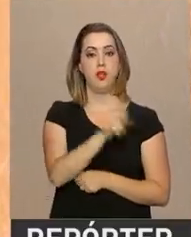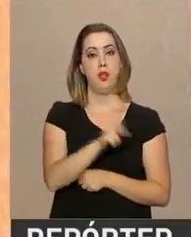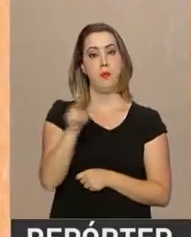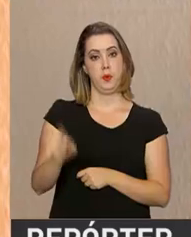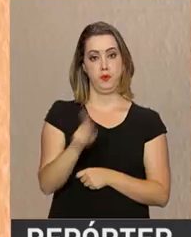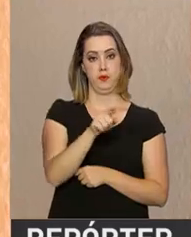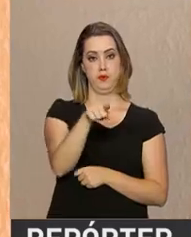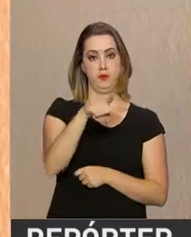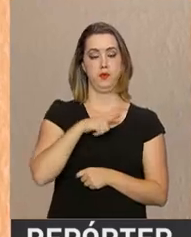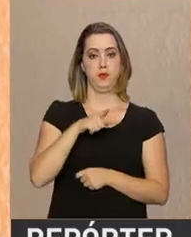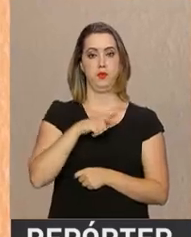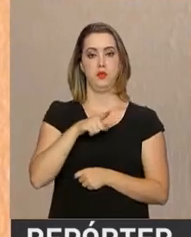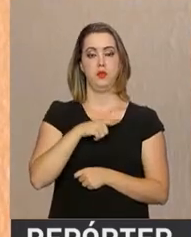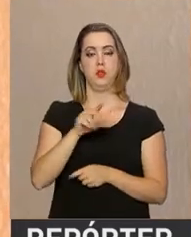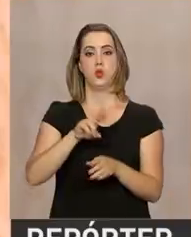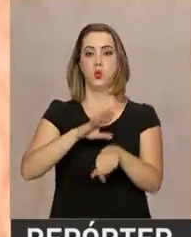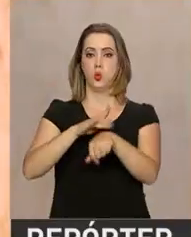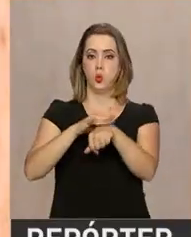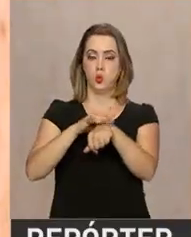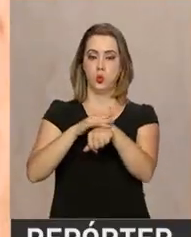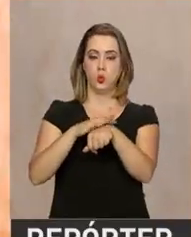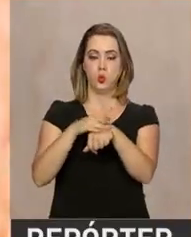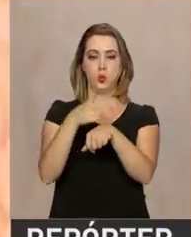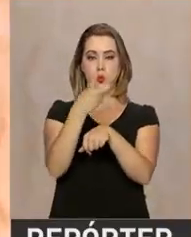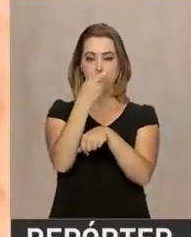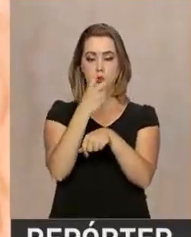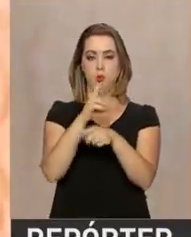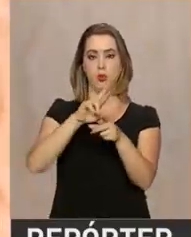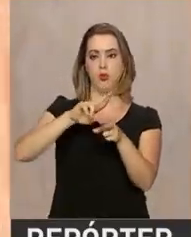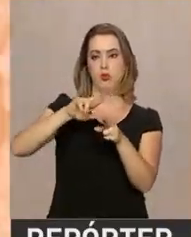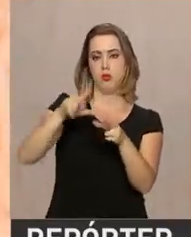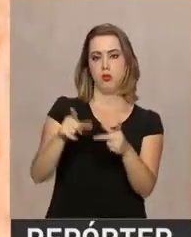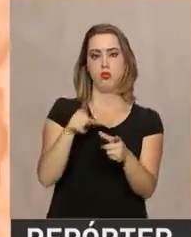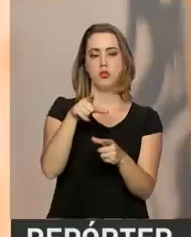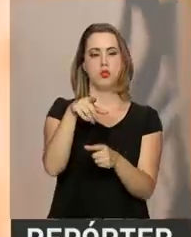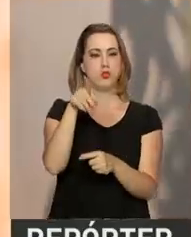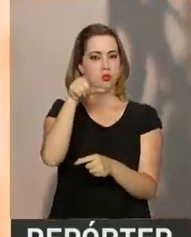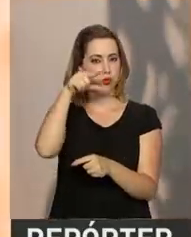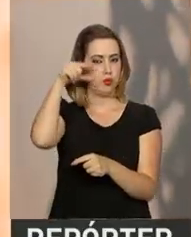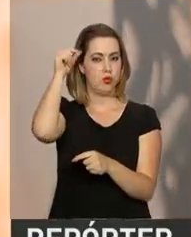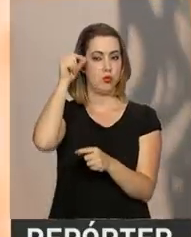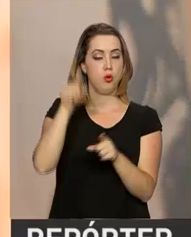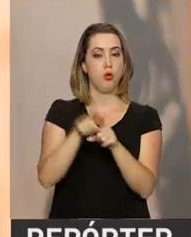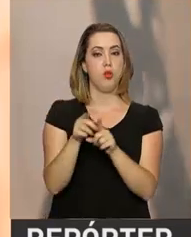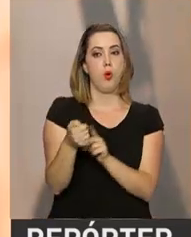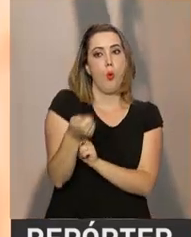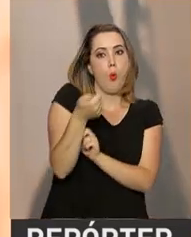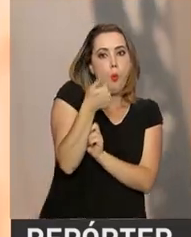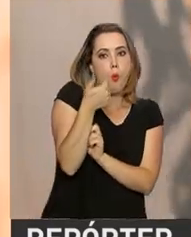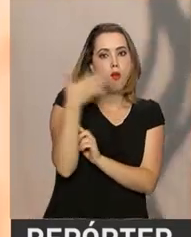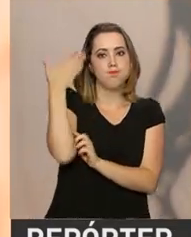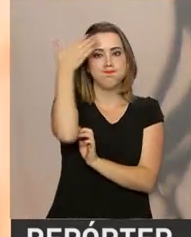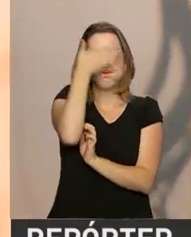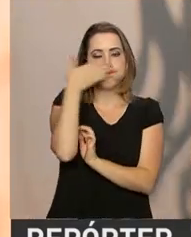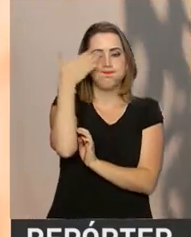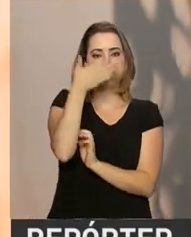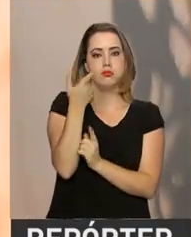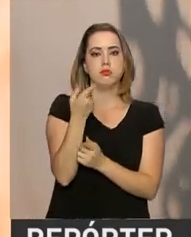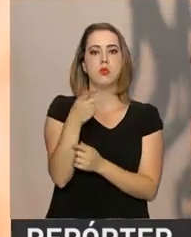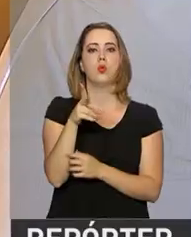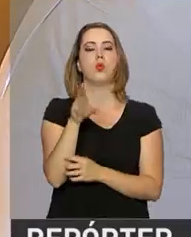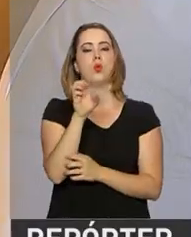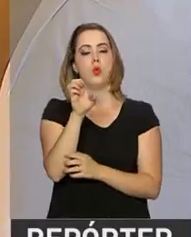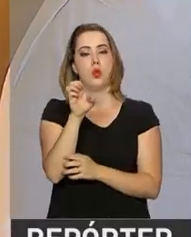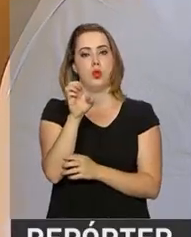diagnosticada com ceratocone uma doença que altera o formato da córnea e que quase tirou a visão do olho esquerdo